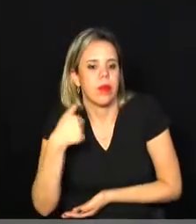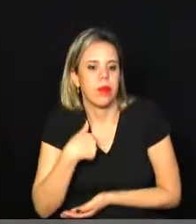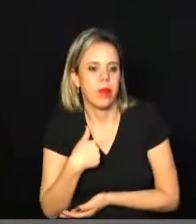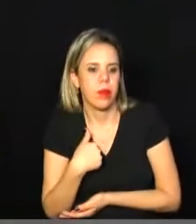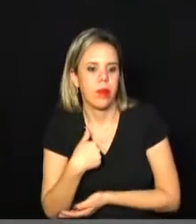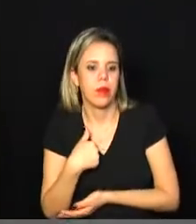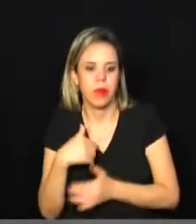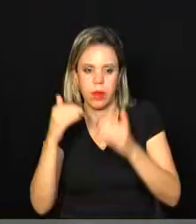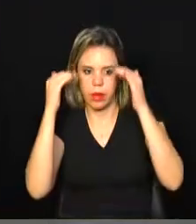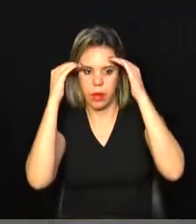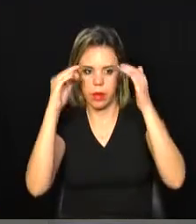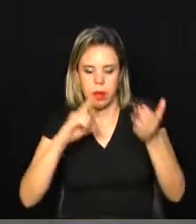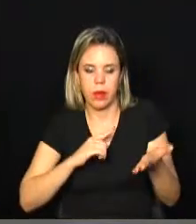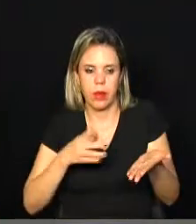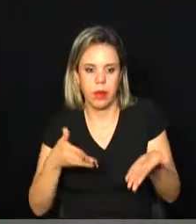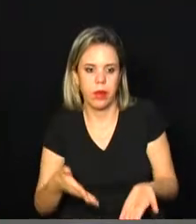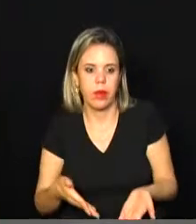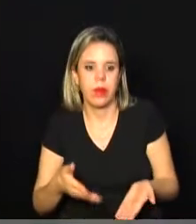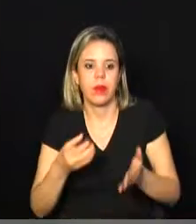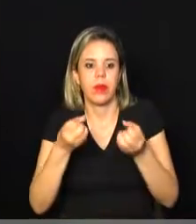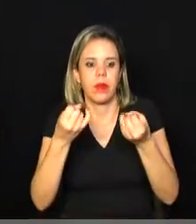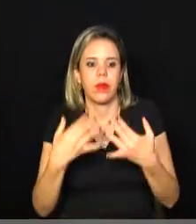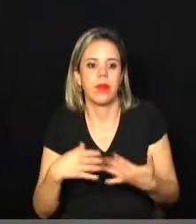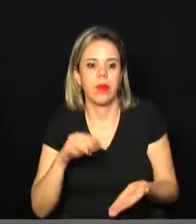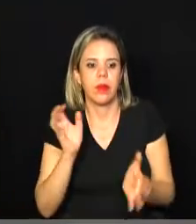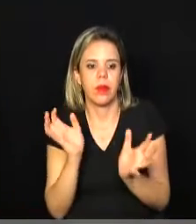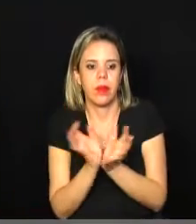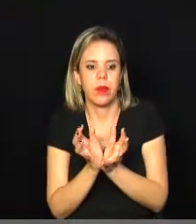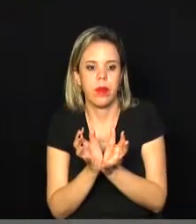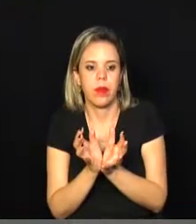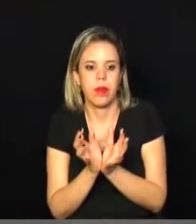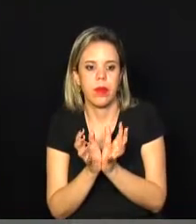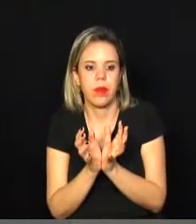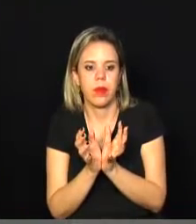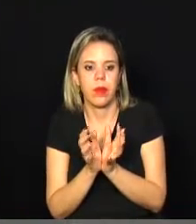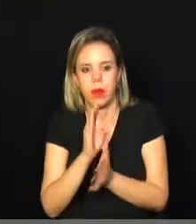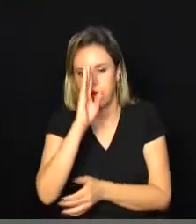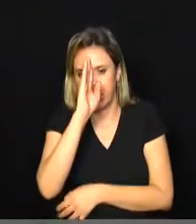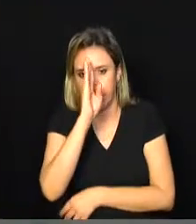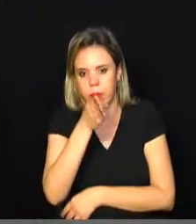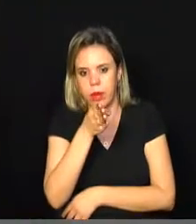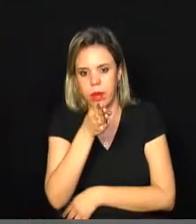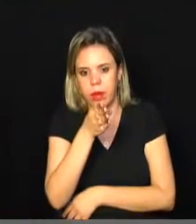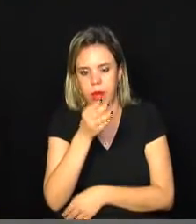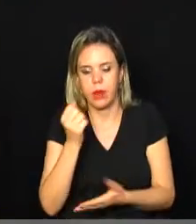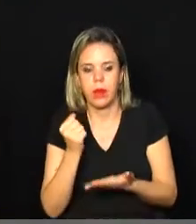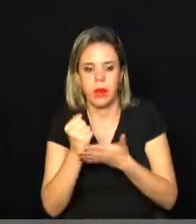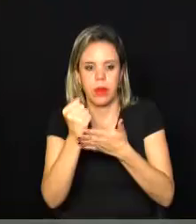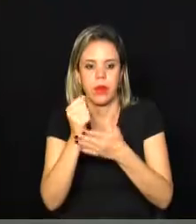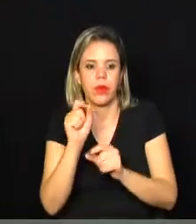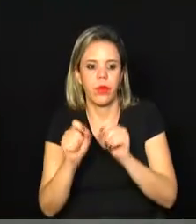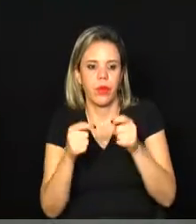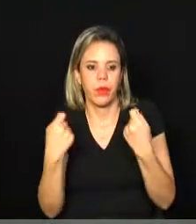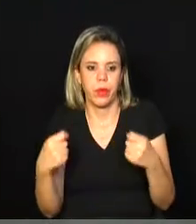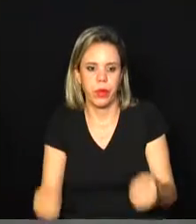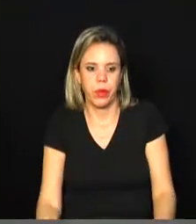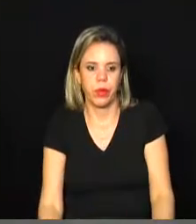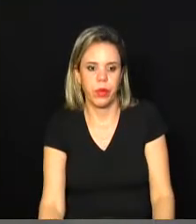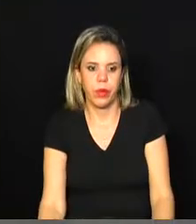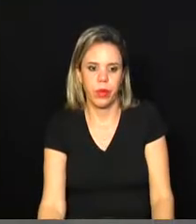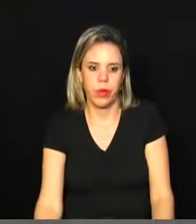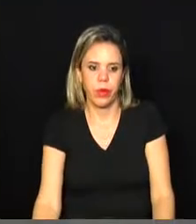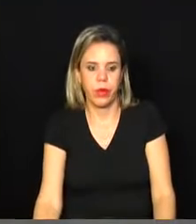que sou honrado em ter você como relator desta comissão e principalmente nos auxiliando no é preciso